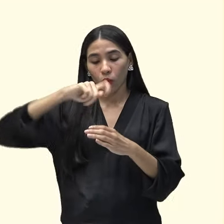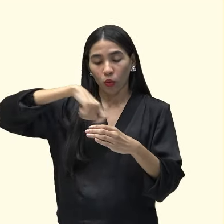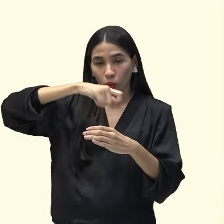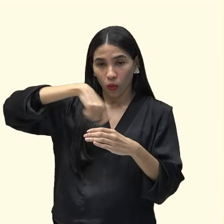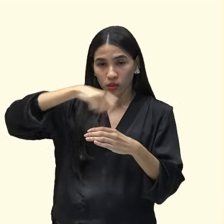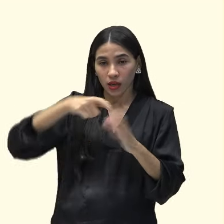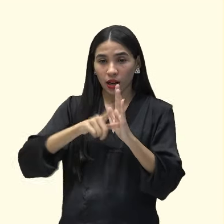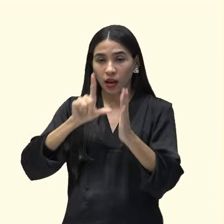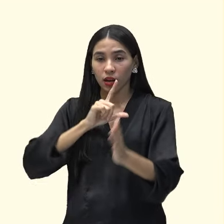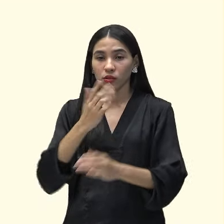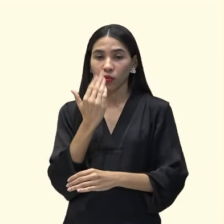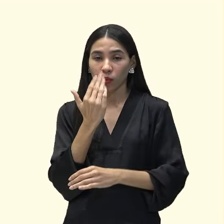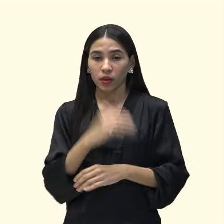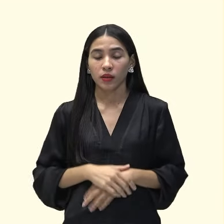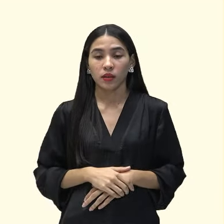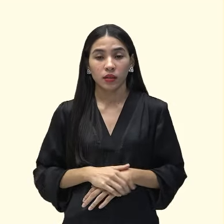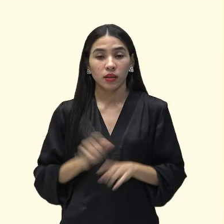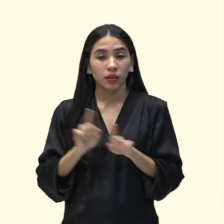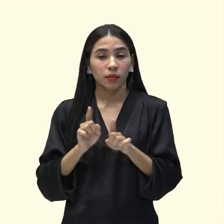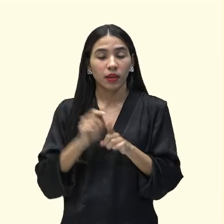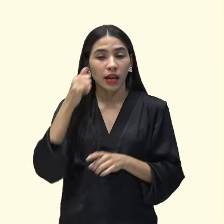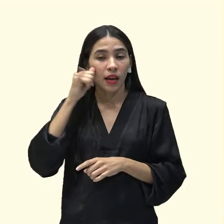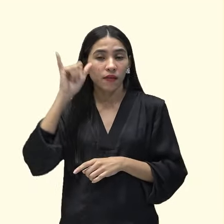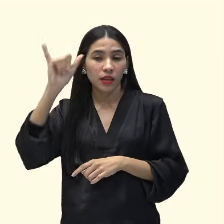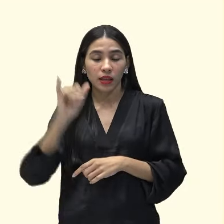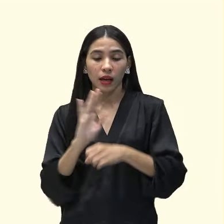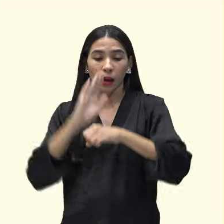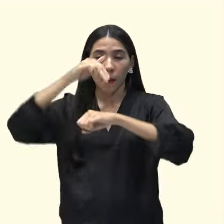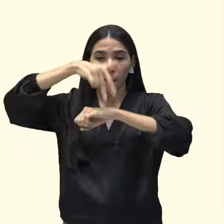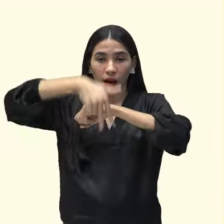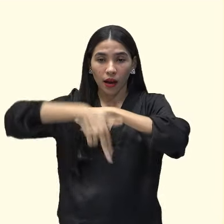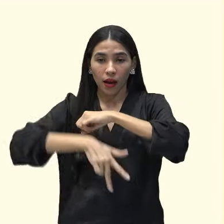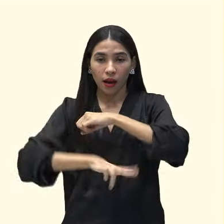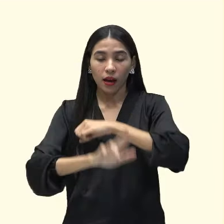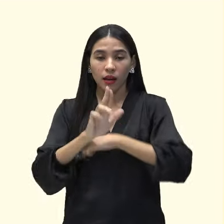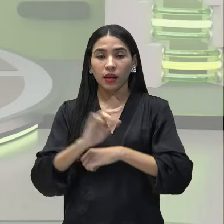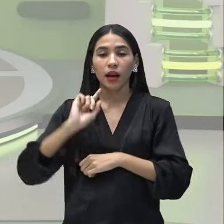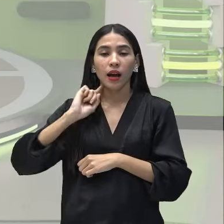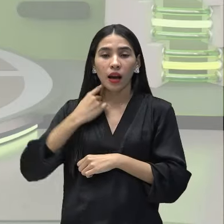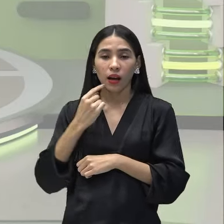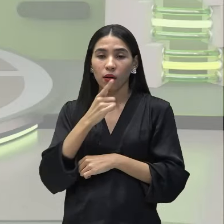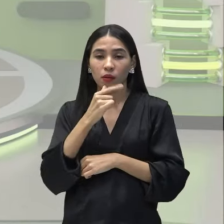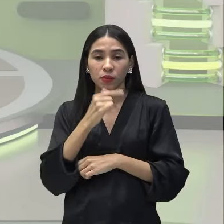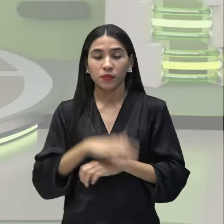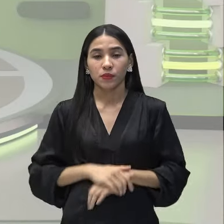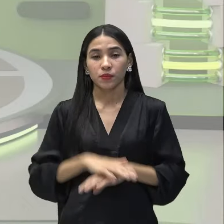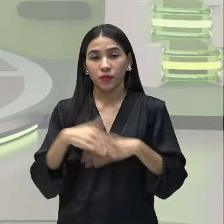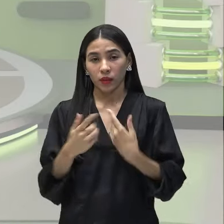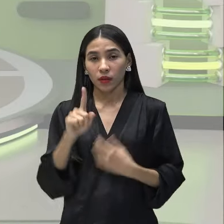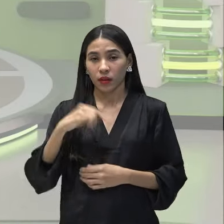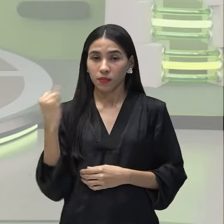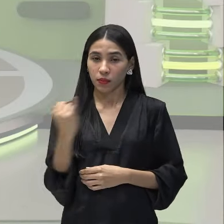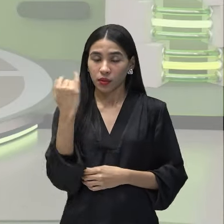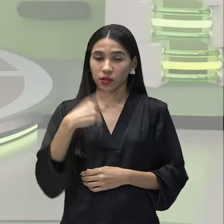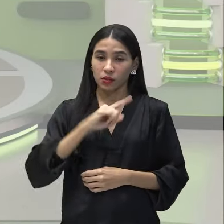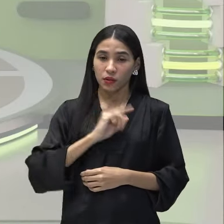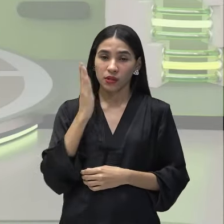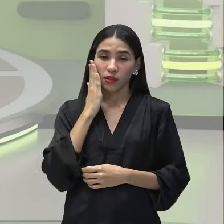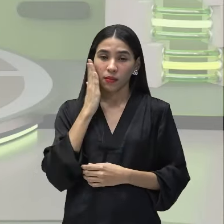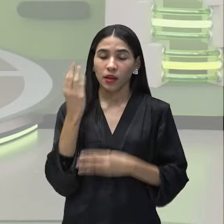de comer. E não mergulhar em locais que possam estar contaminados por esgoto. Então é importante a gente saber